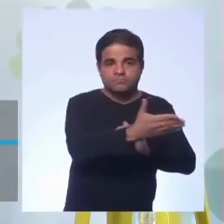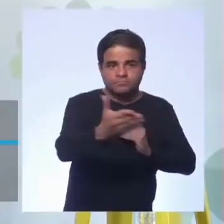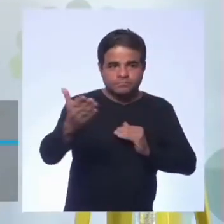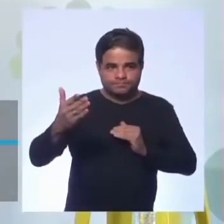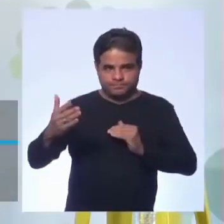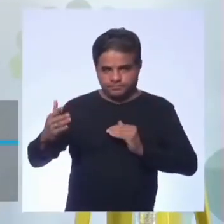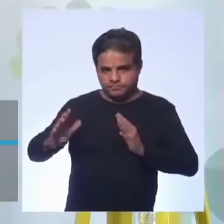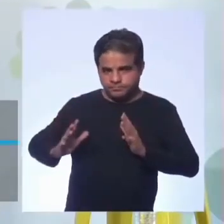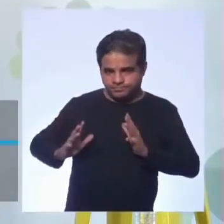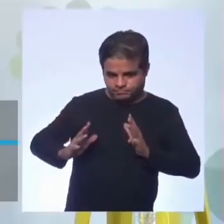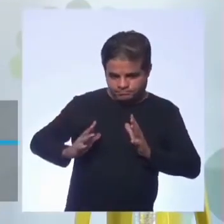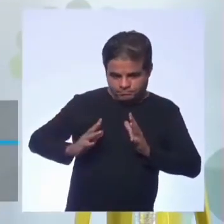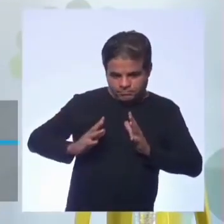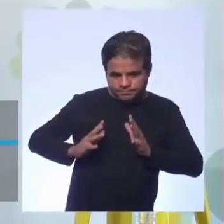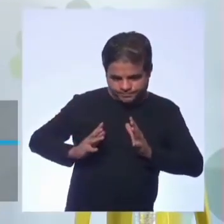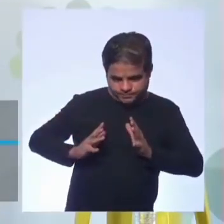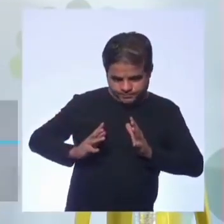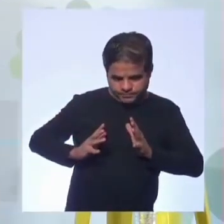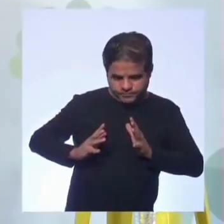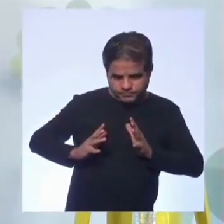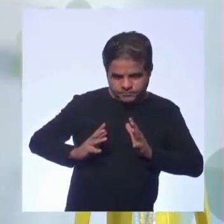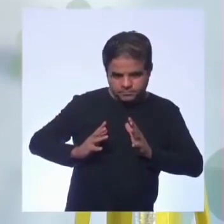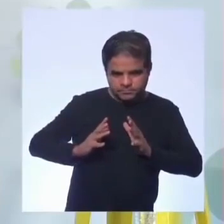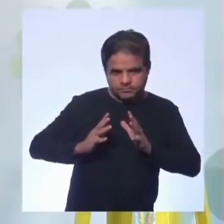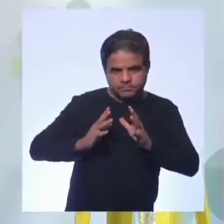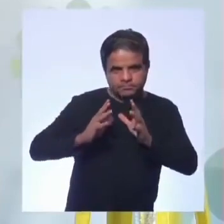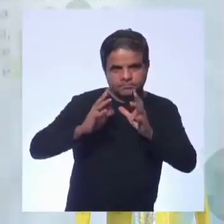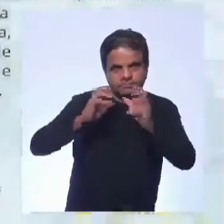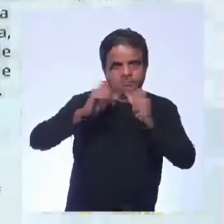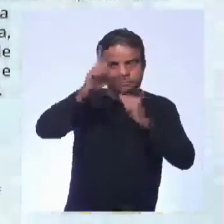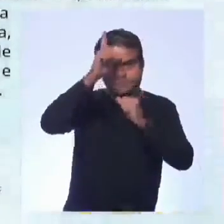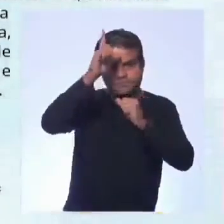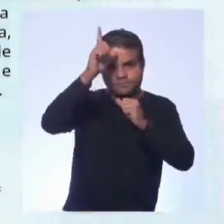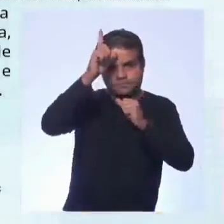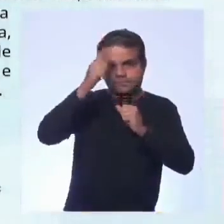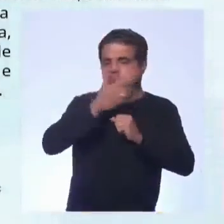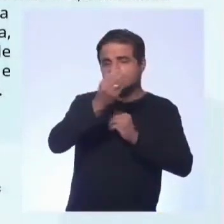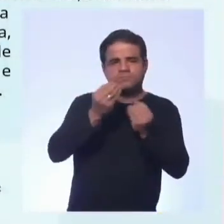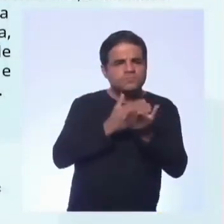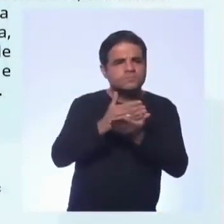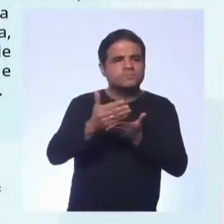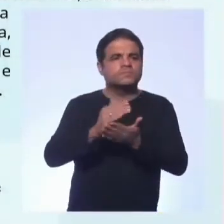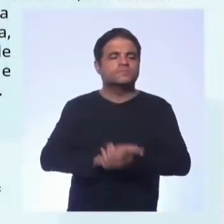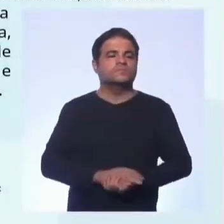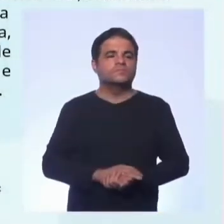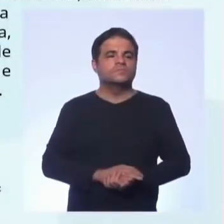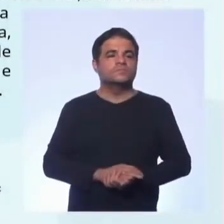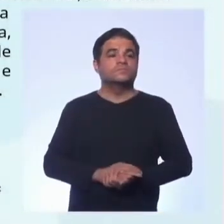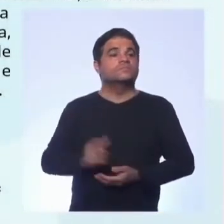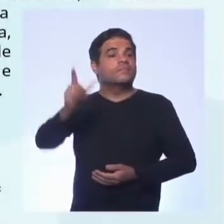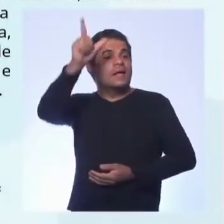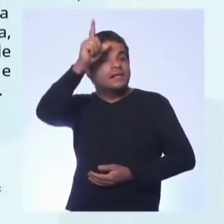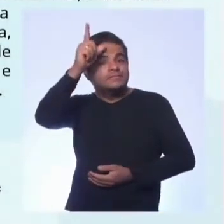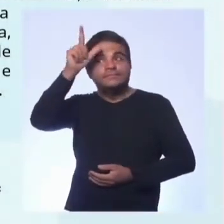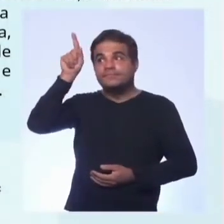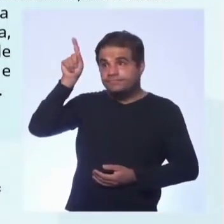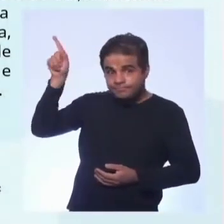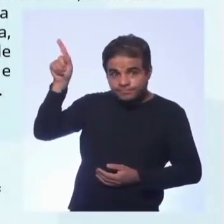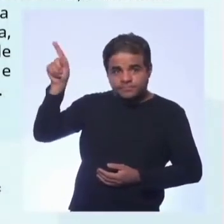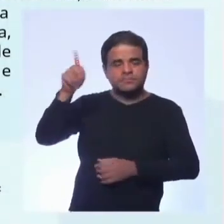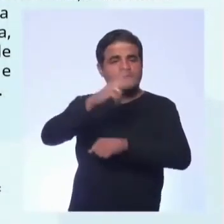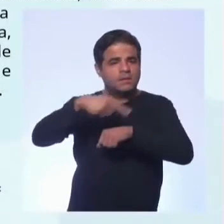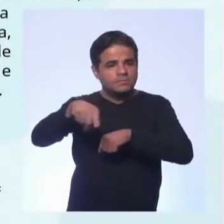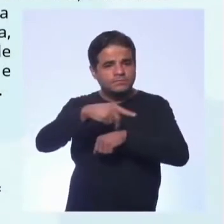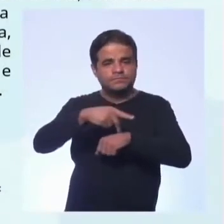essa briga começou através lá da Alemanha? Na tela. A Alemanha, galerinha,